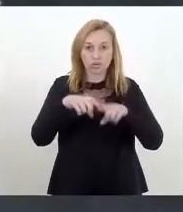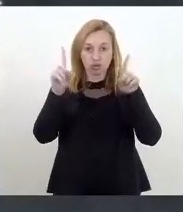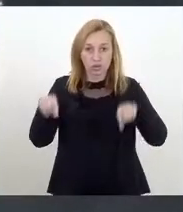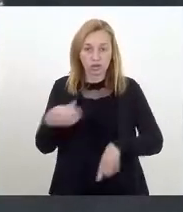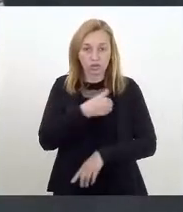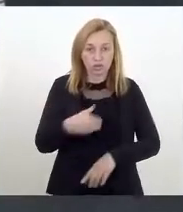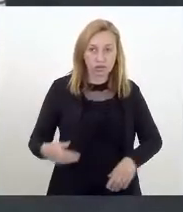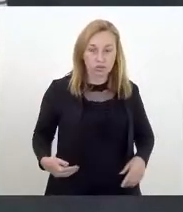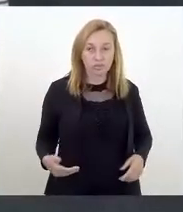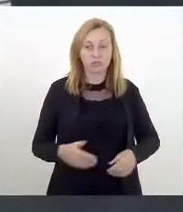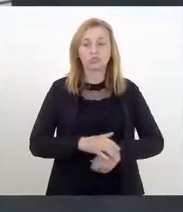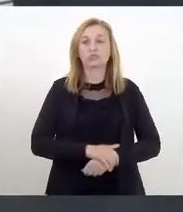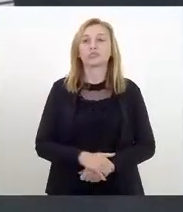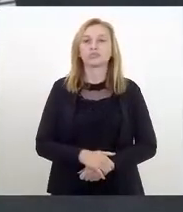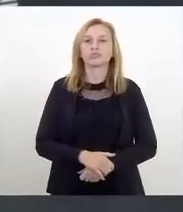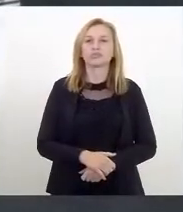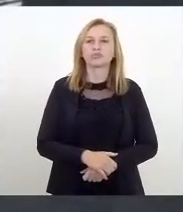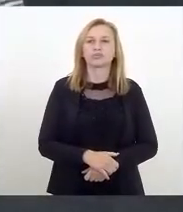Defensoria Pública.